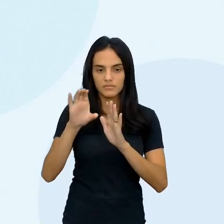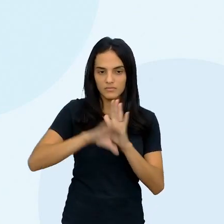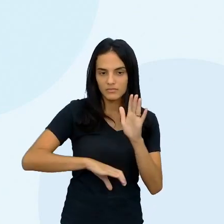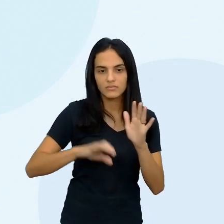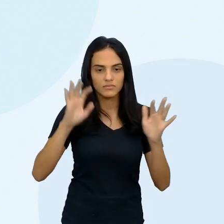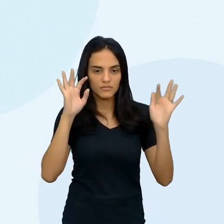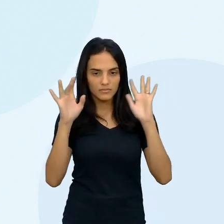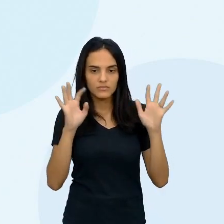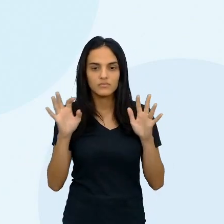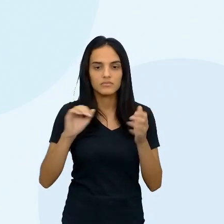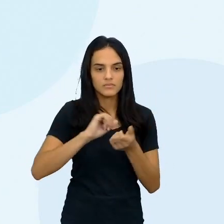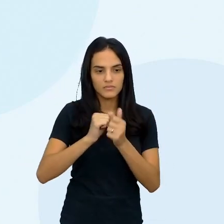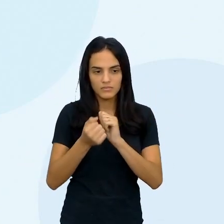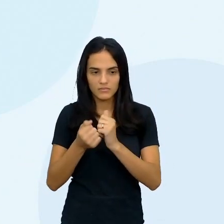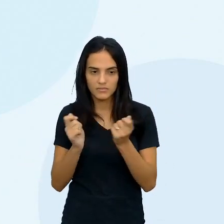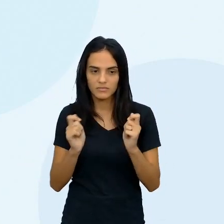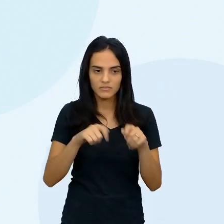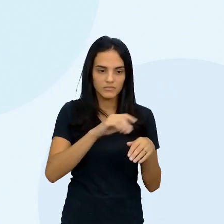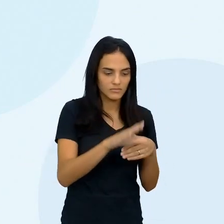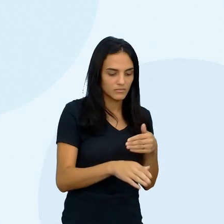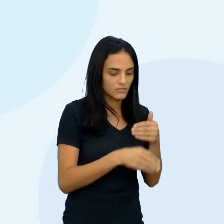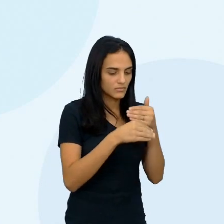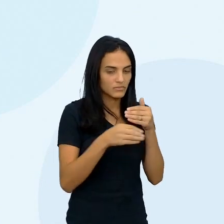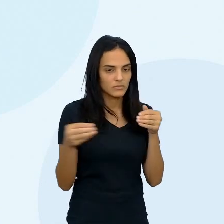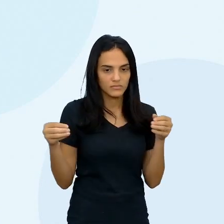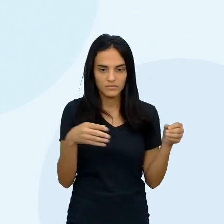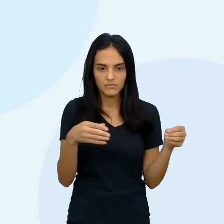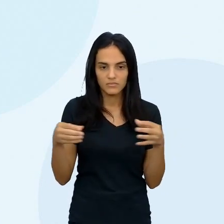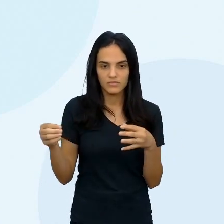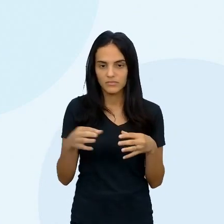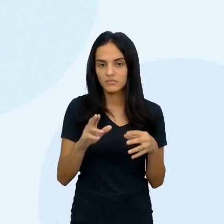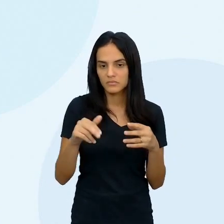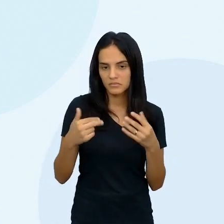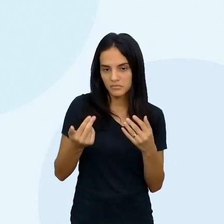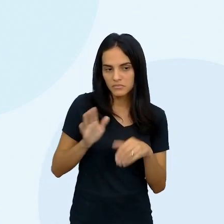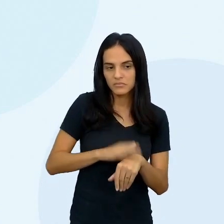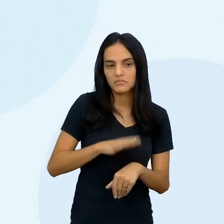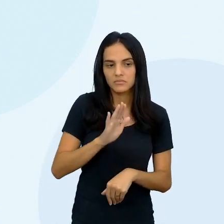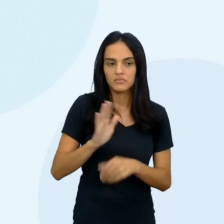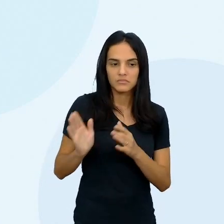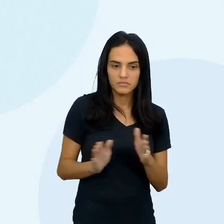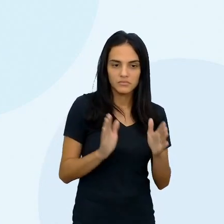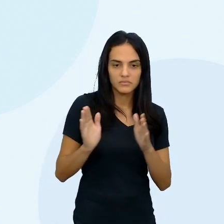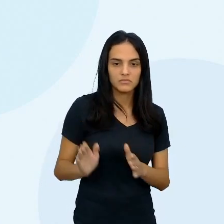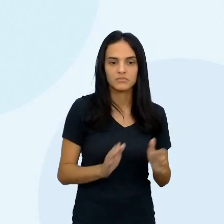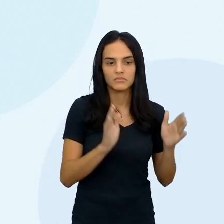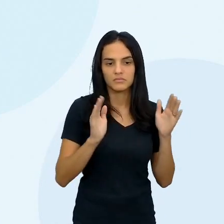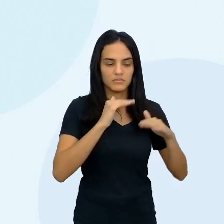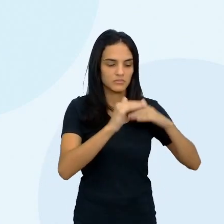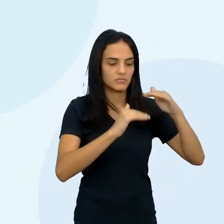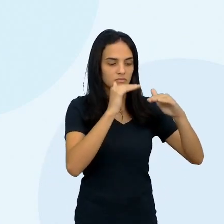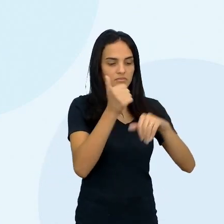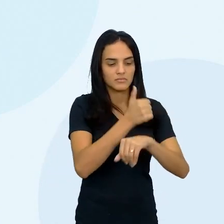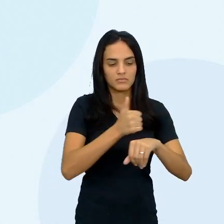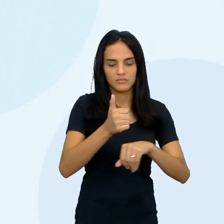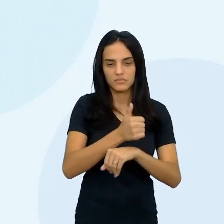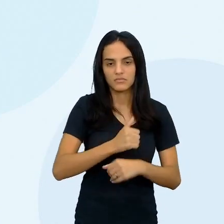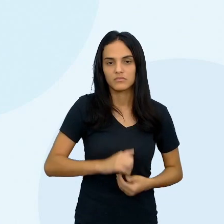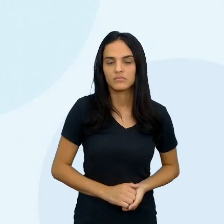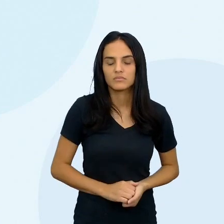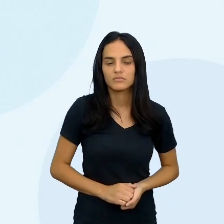e modulados que permitam a complementação, atualização ou aperfeiçoamento do seu processo de desenvolvimento